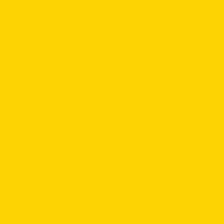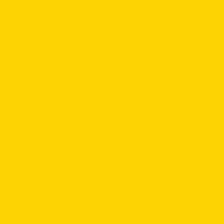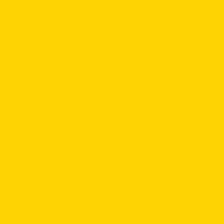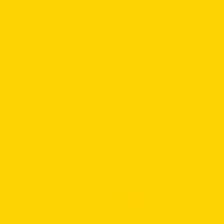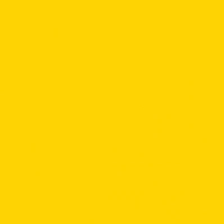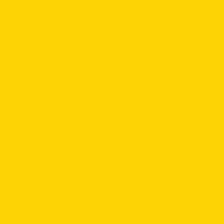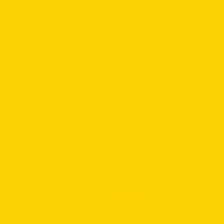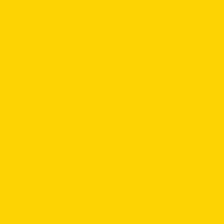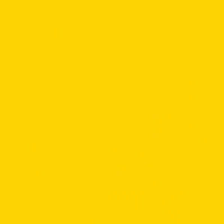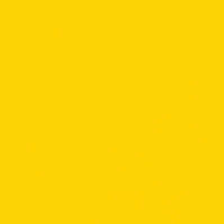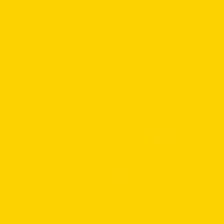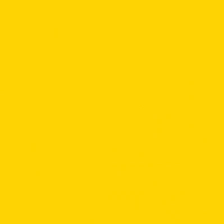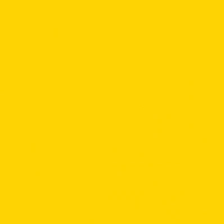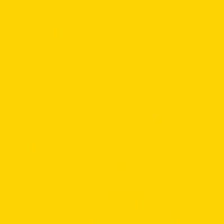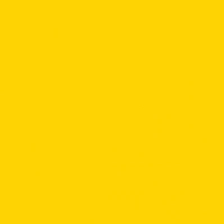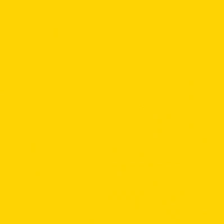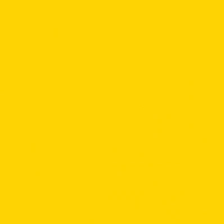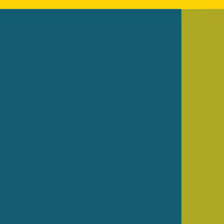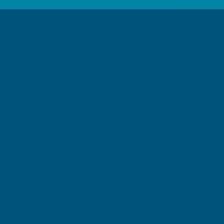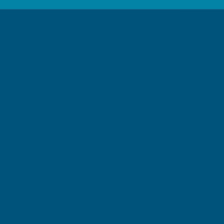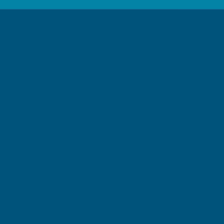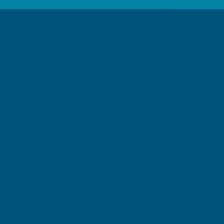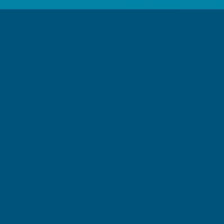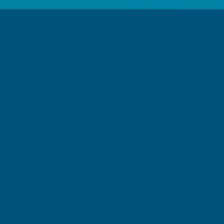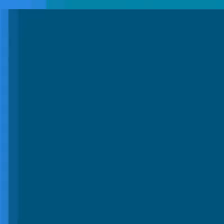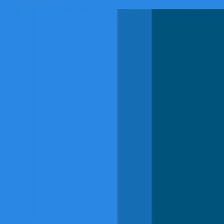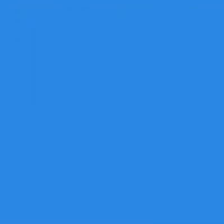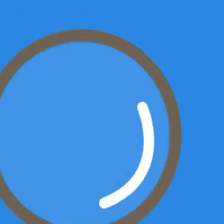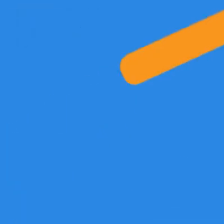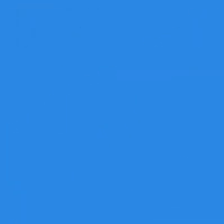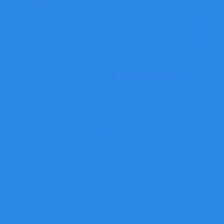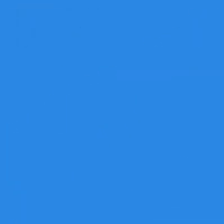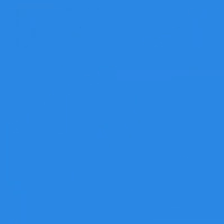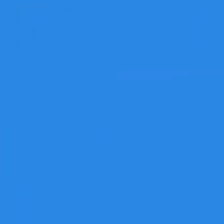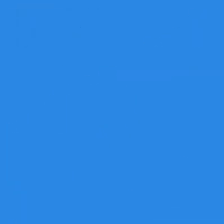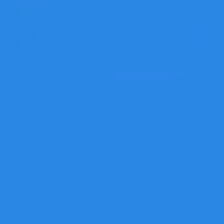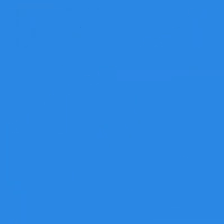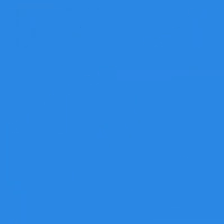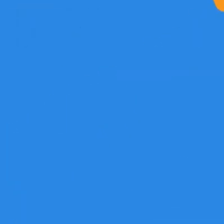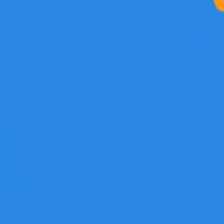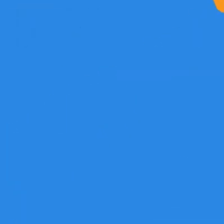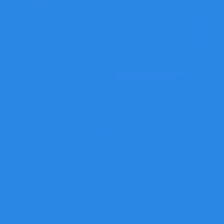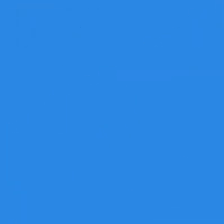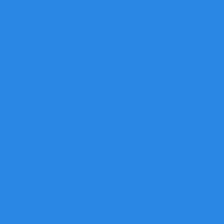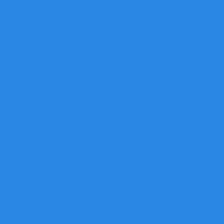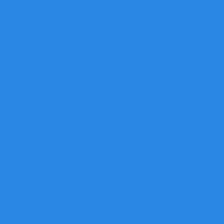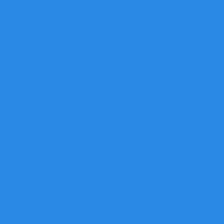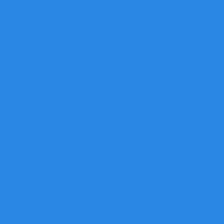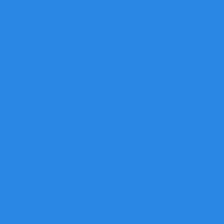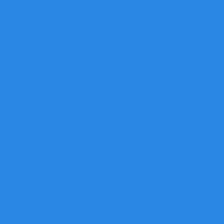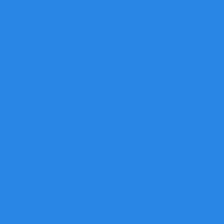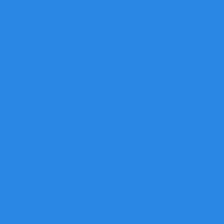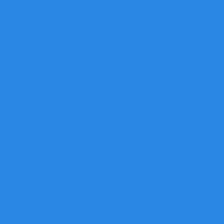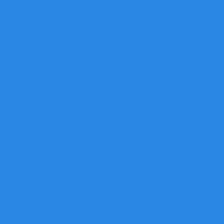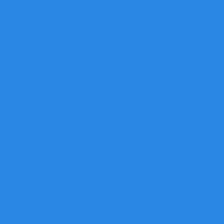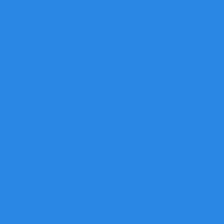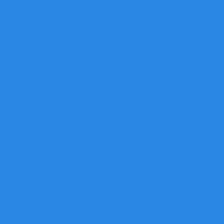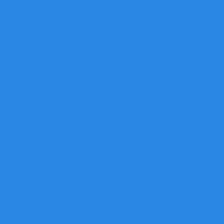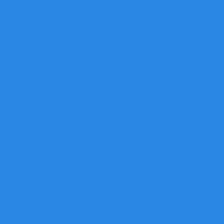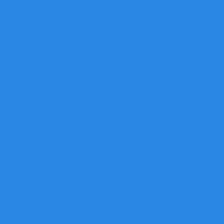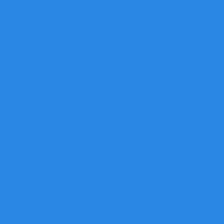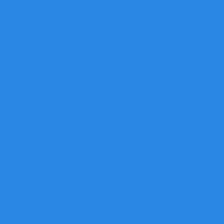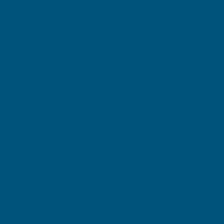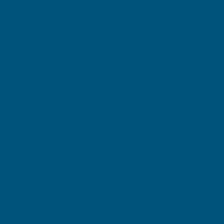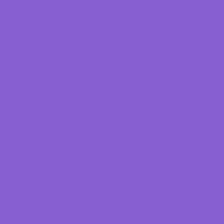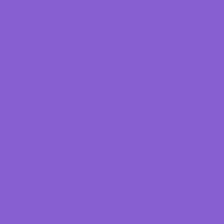Por isso, fique atento a alguns dos sinais mais comuns. Caroços no pescoço, nas axilas e na virilha, assim como